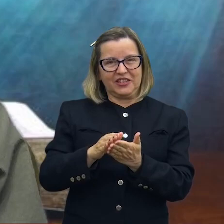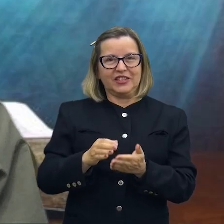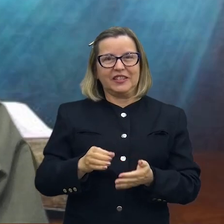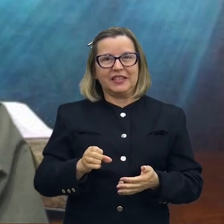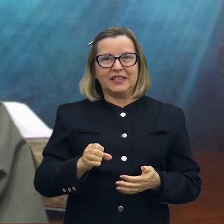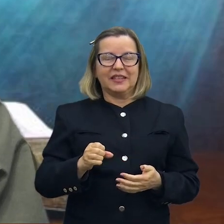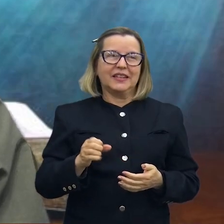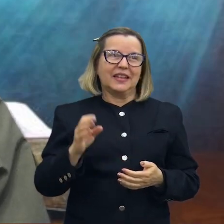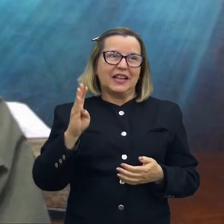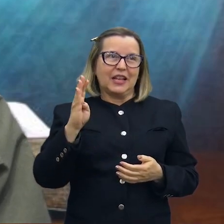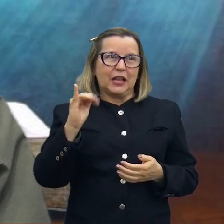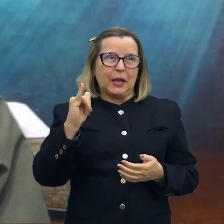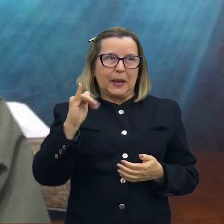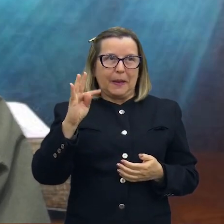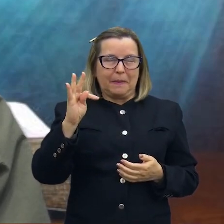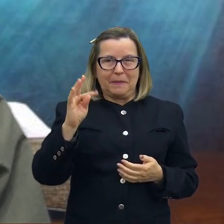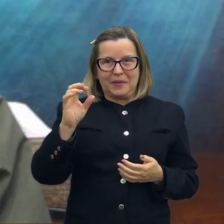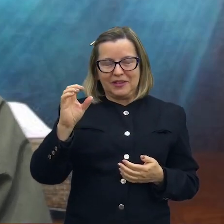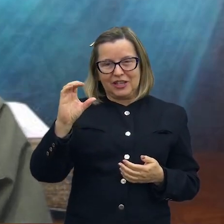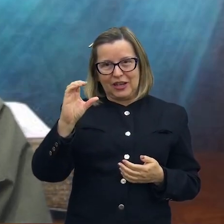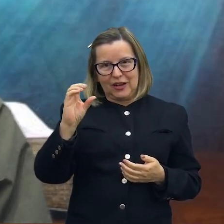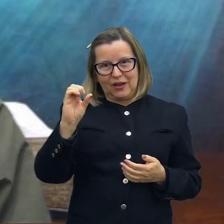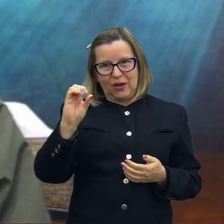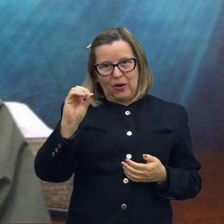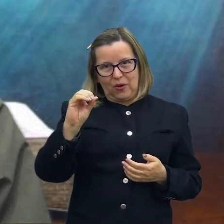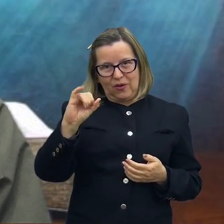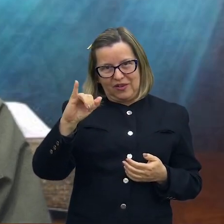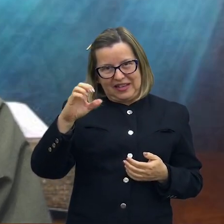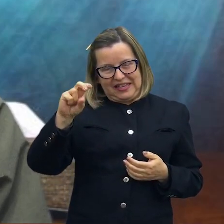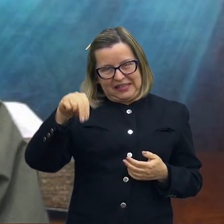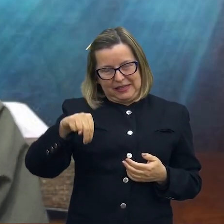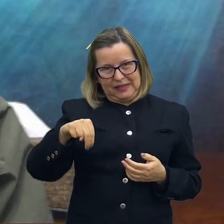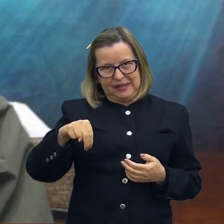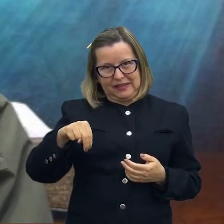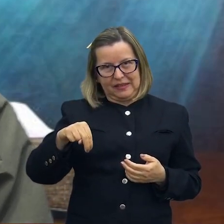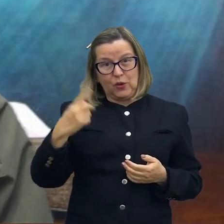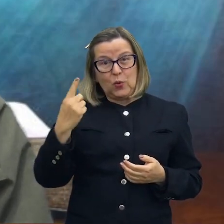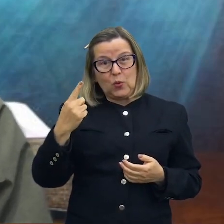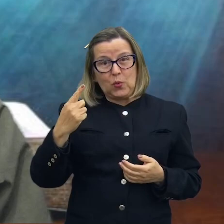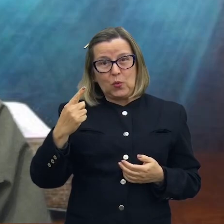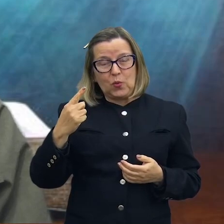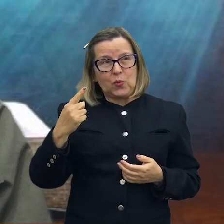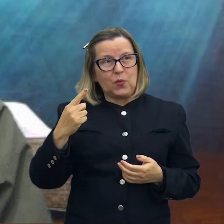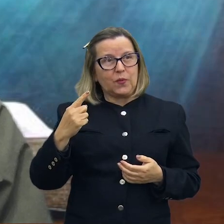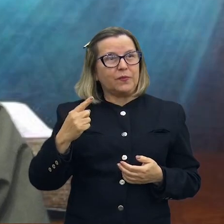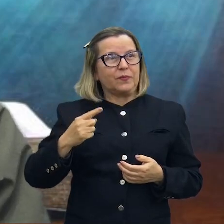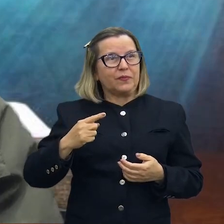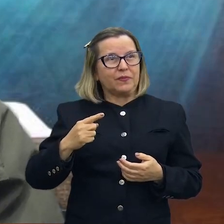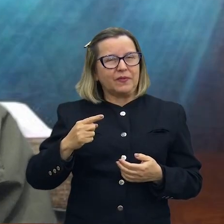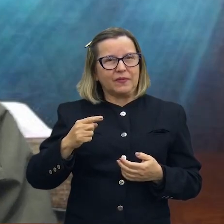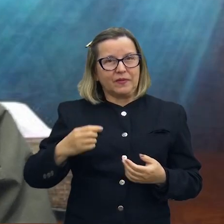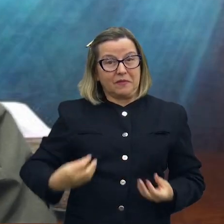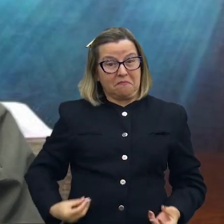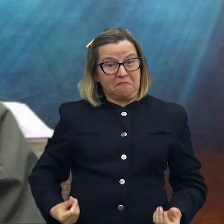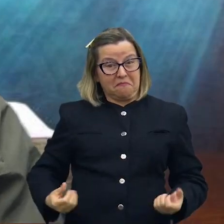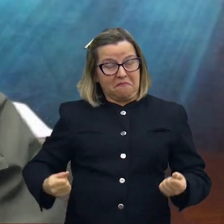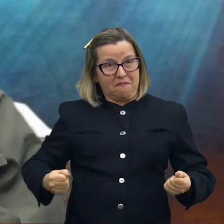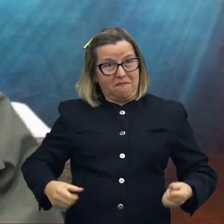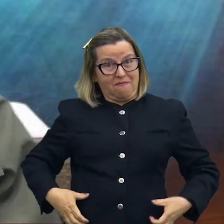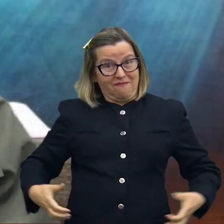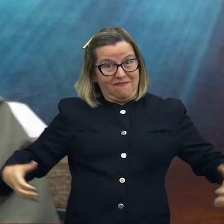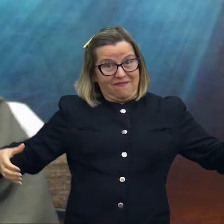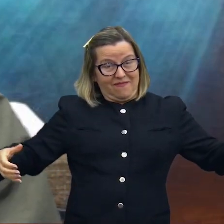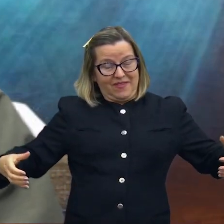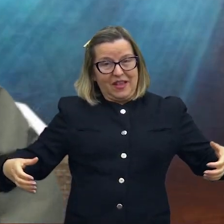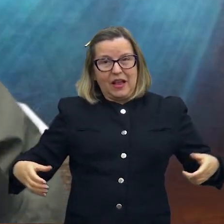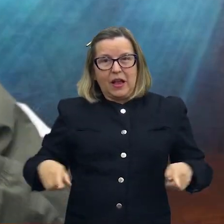Ok. Onde alguns ganham, precisam de muitos perder. Faz planos, não